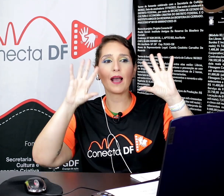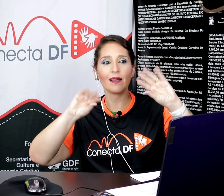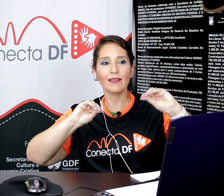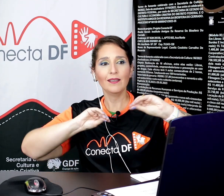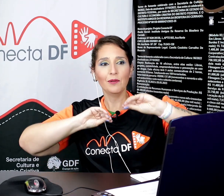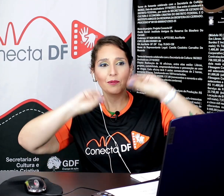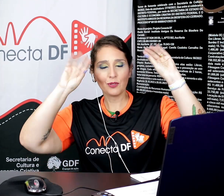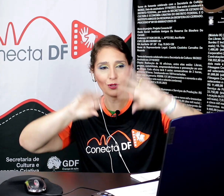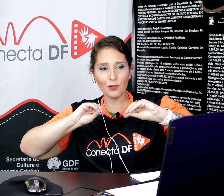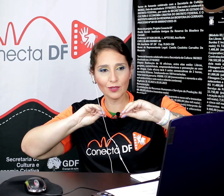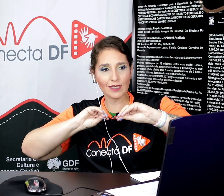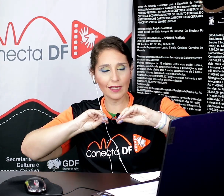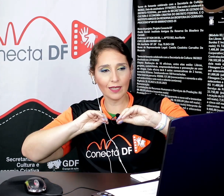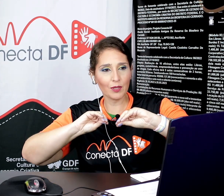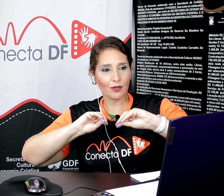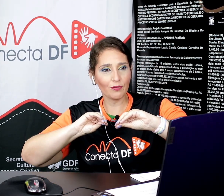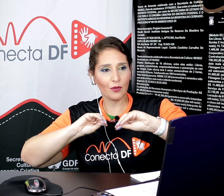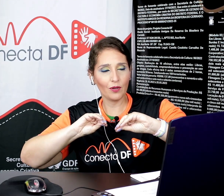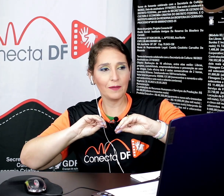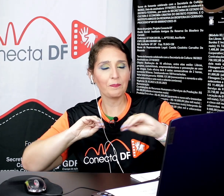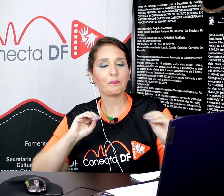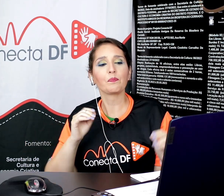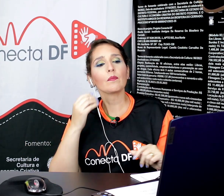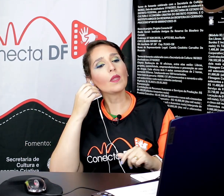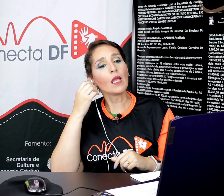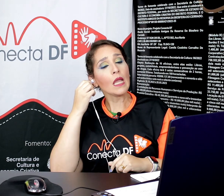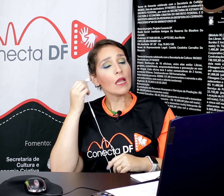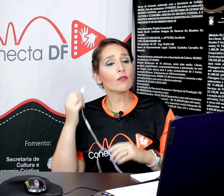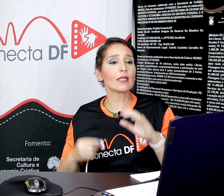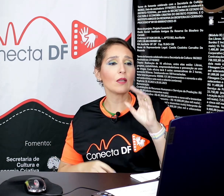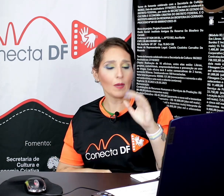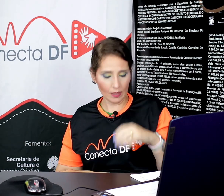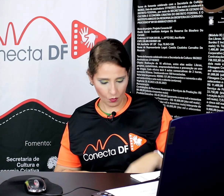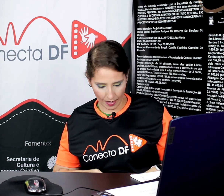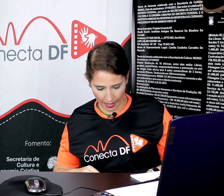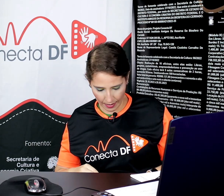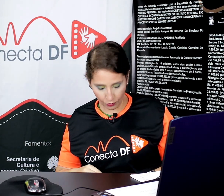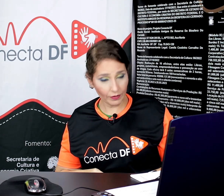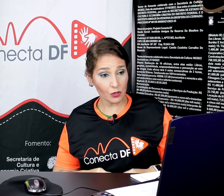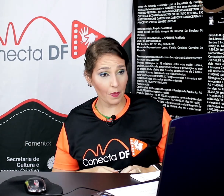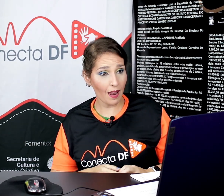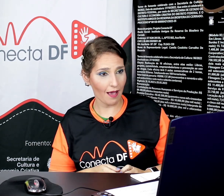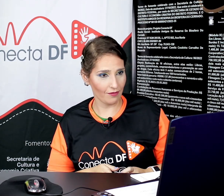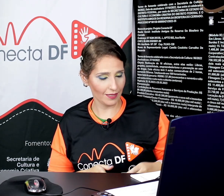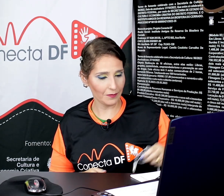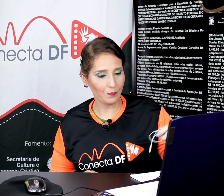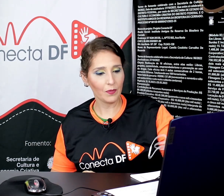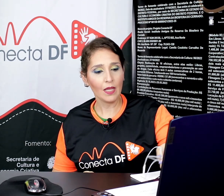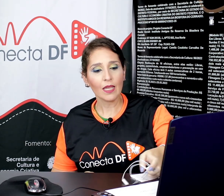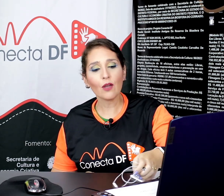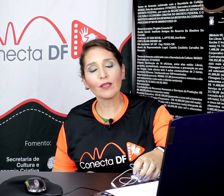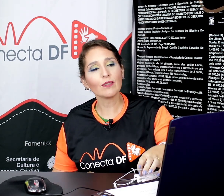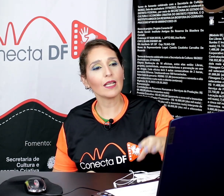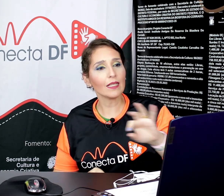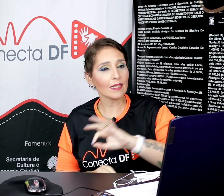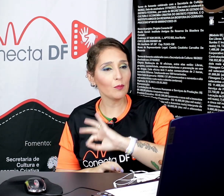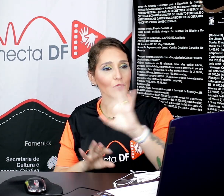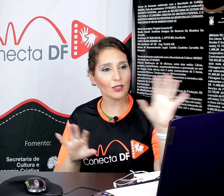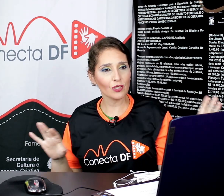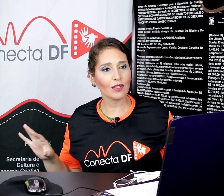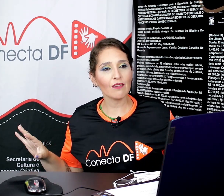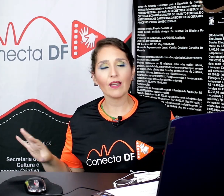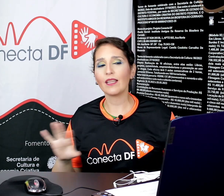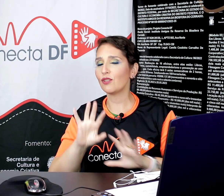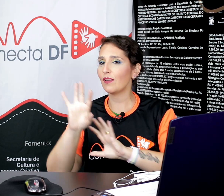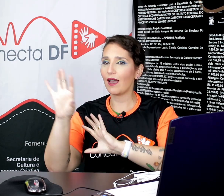Vamos lá. Todo mundo desligando o microfone. Eu vou trazer uma nuvem de palavras. E eu tenho certeza que muita